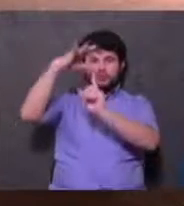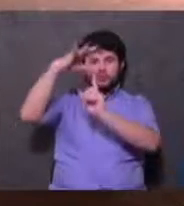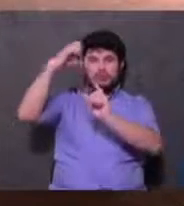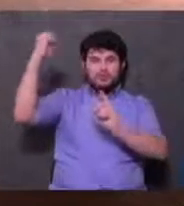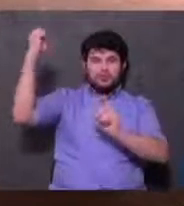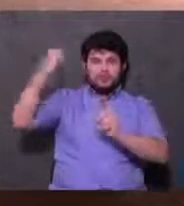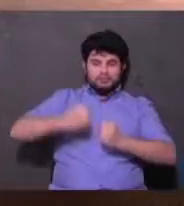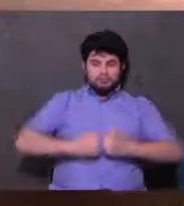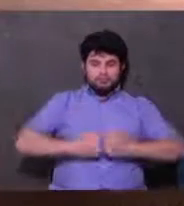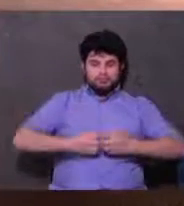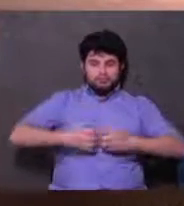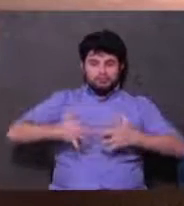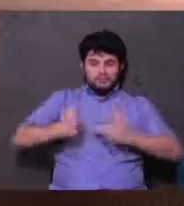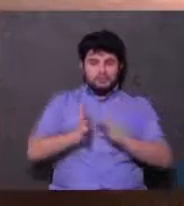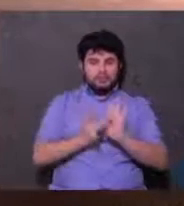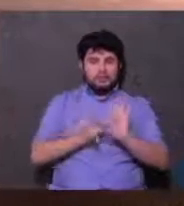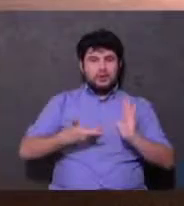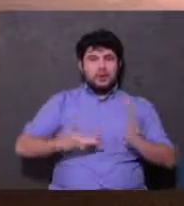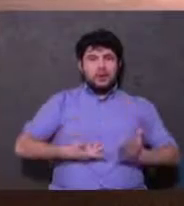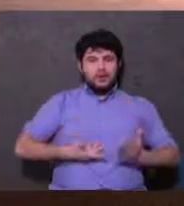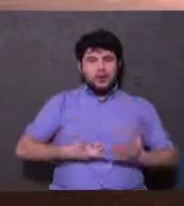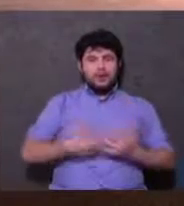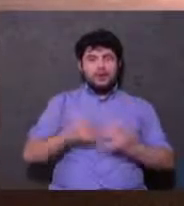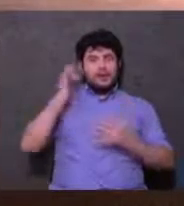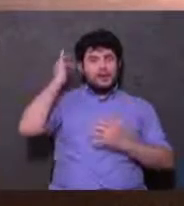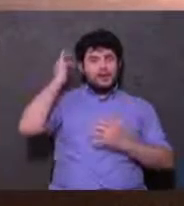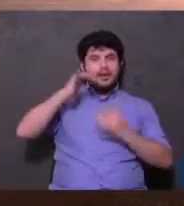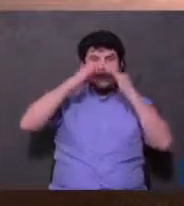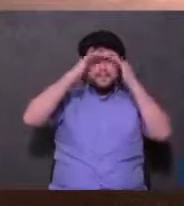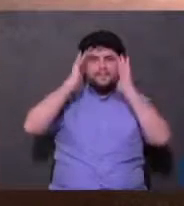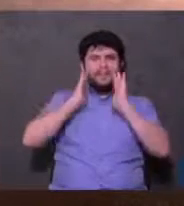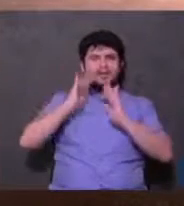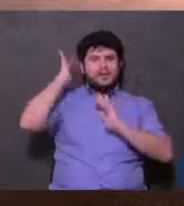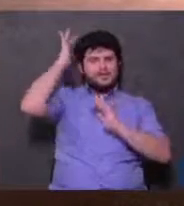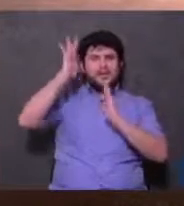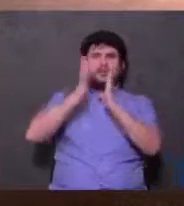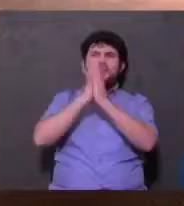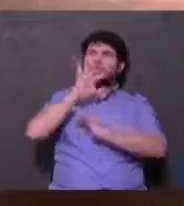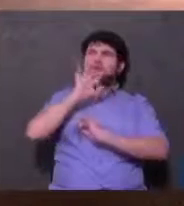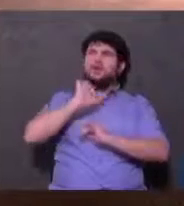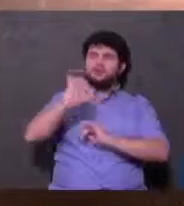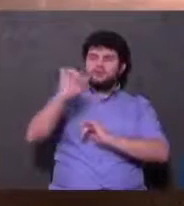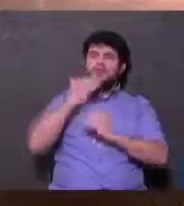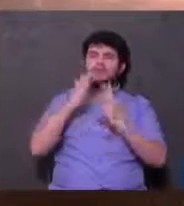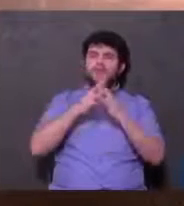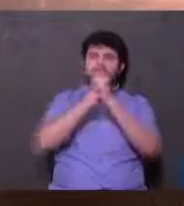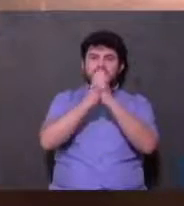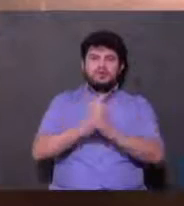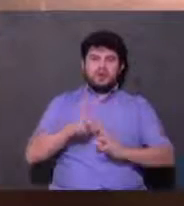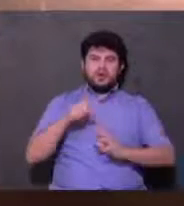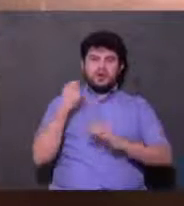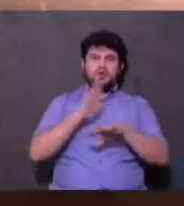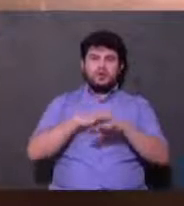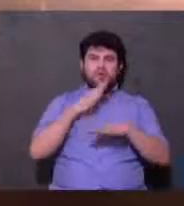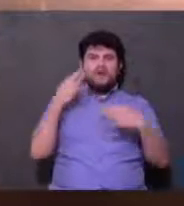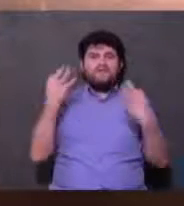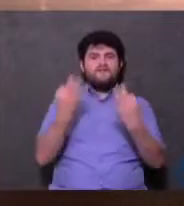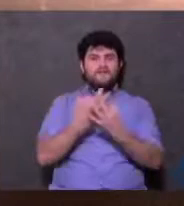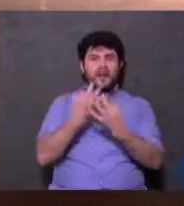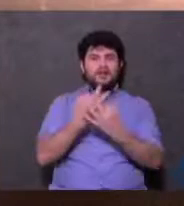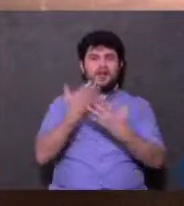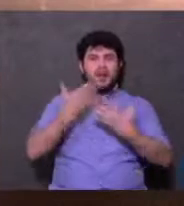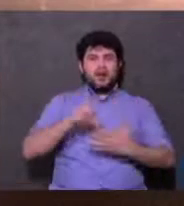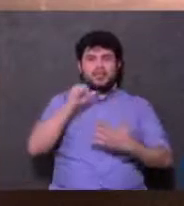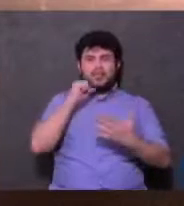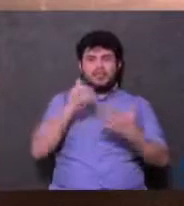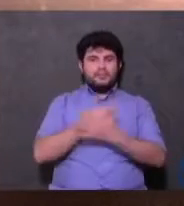le fruit de vos entrailles, est béni. Santa Maria, Mãe de Deus, rogai por nós, pecadores, agora e na hora da